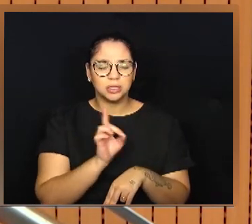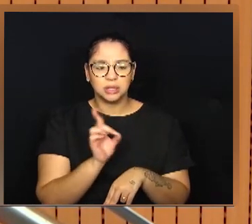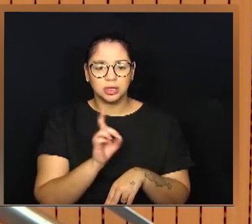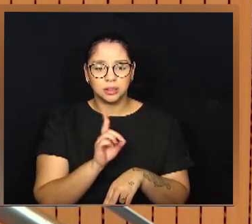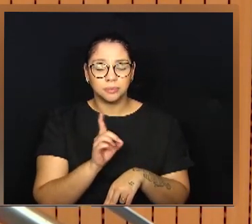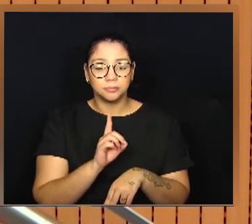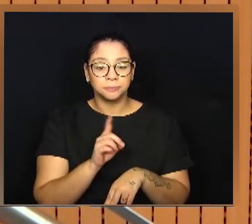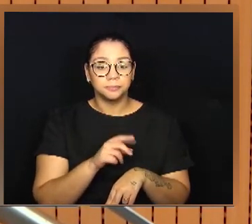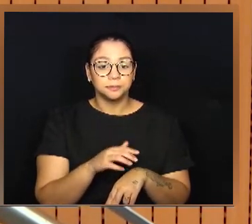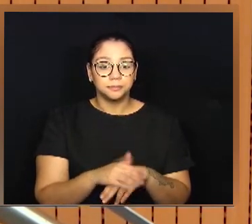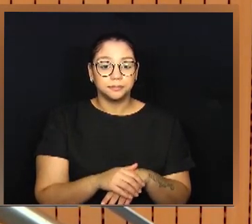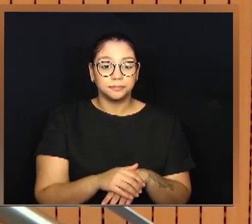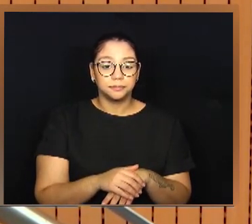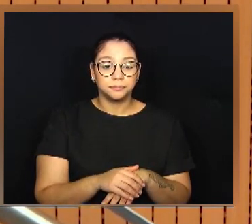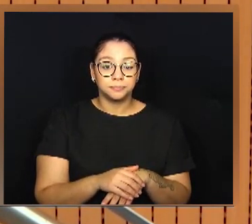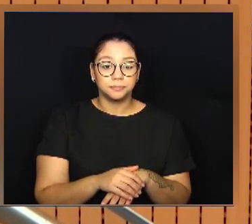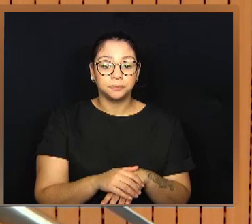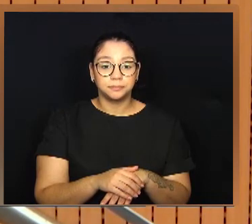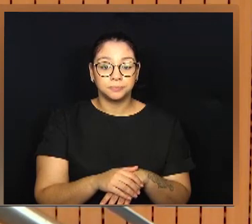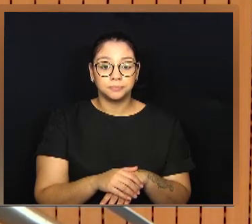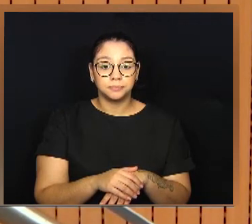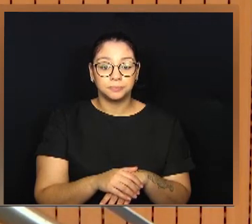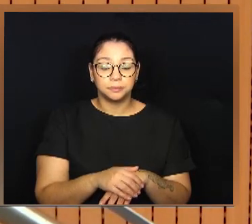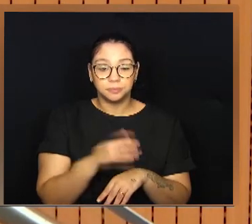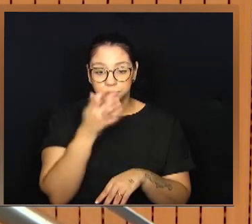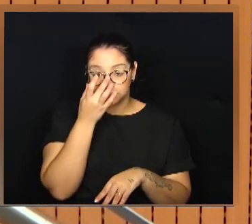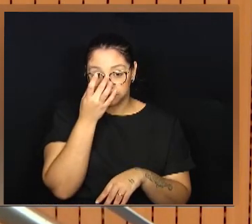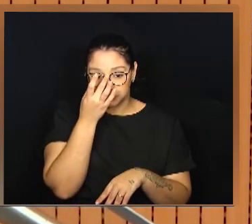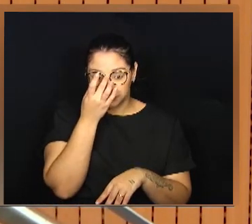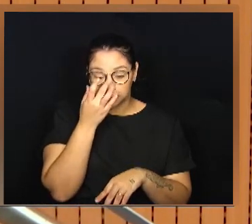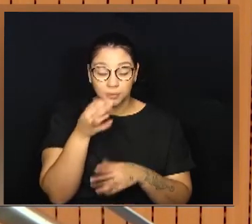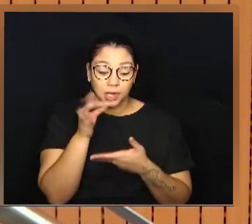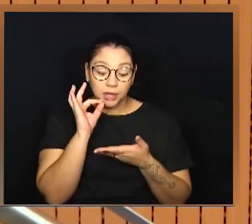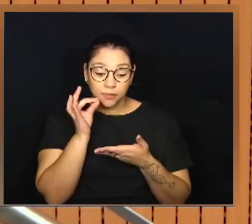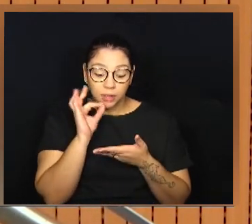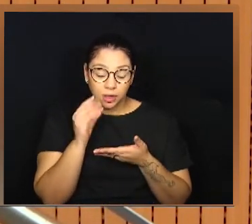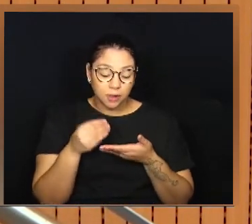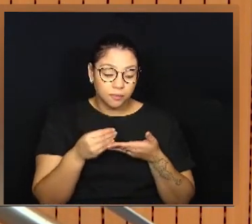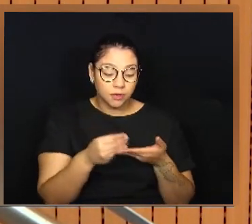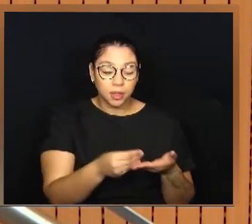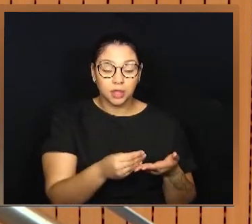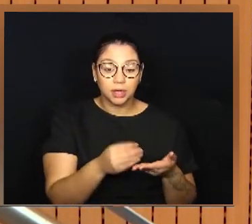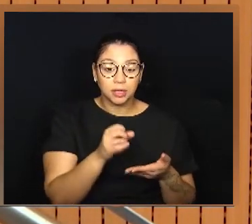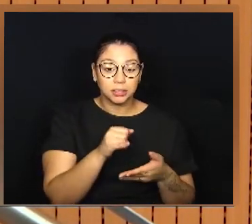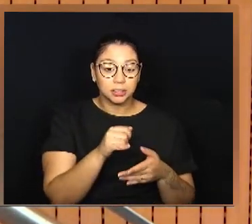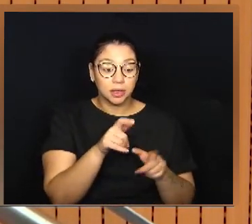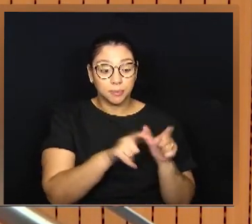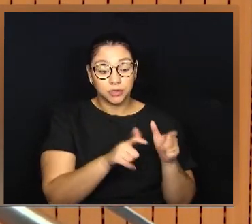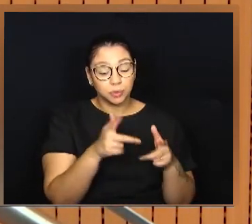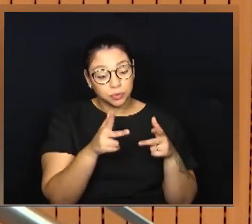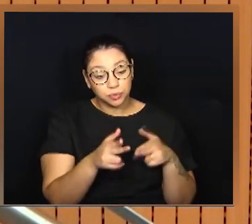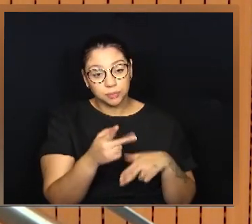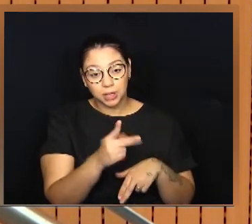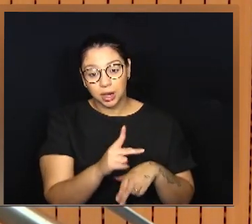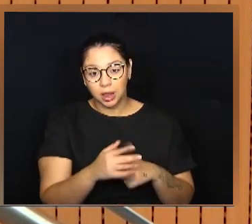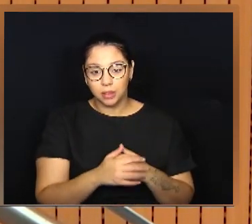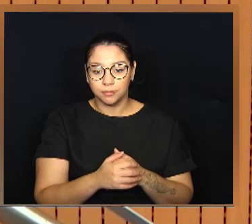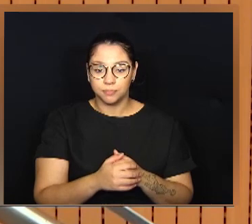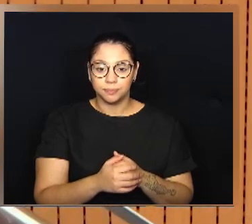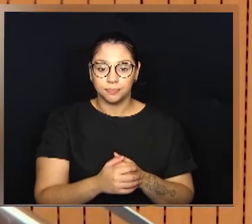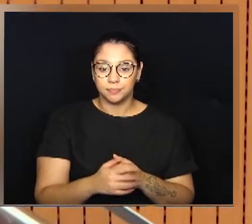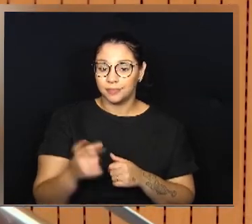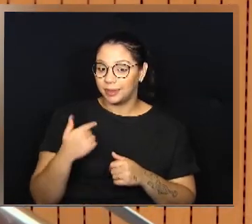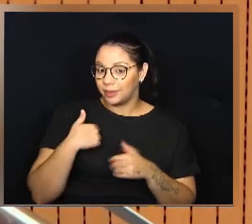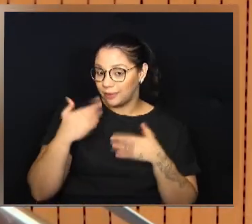sentar sem conhecer na porta na Copa dava café e isso quando a pessoa não dormia